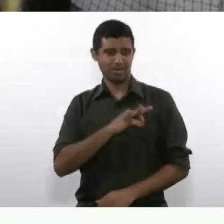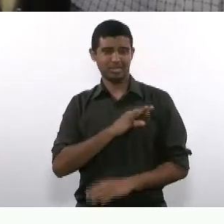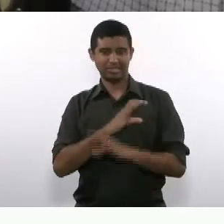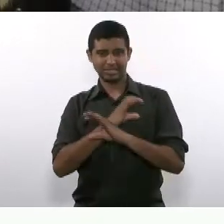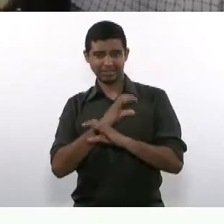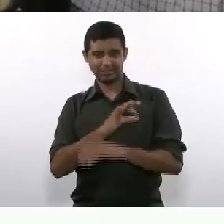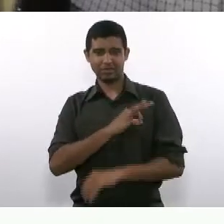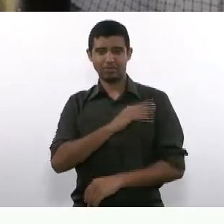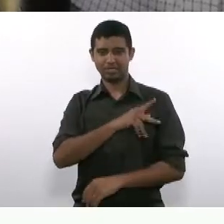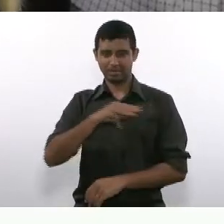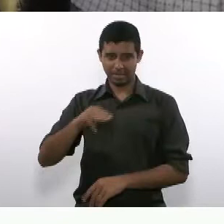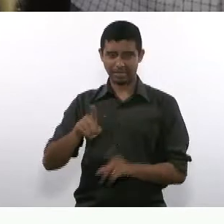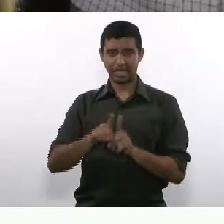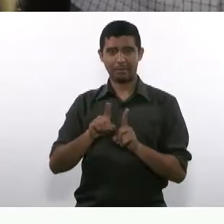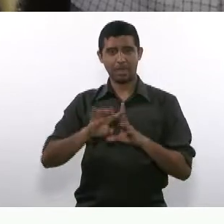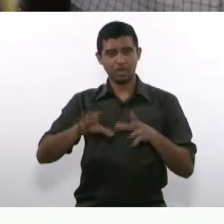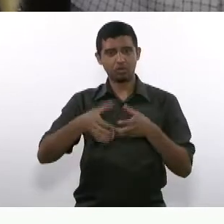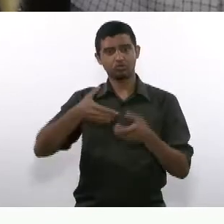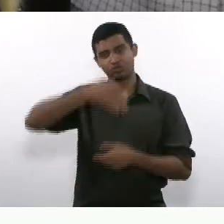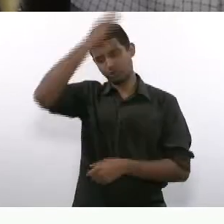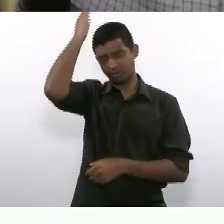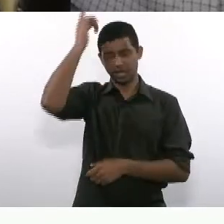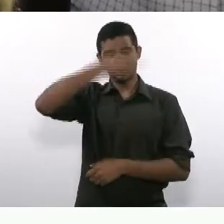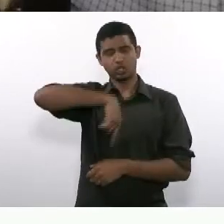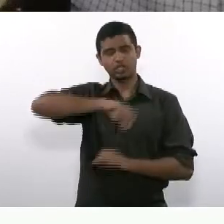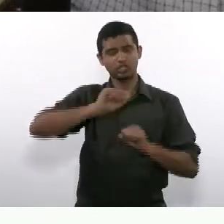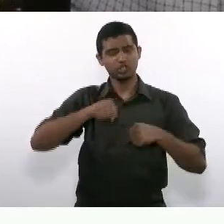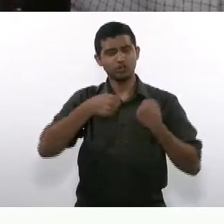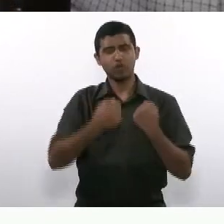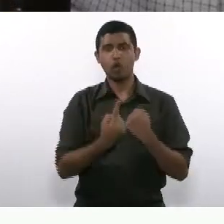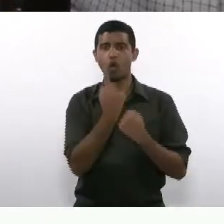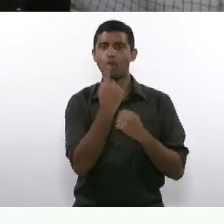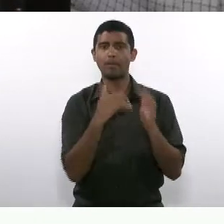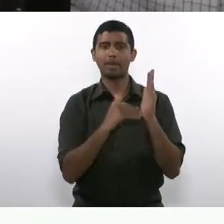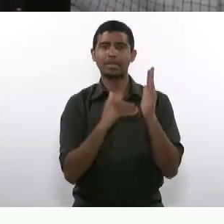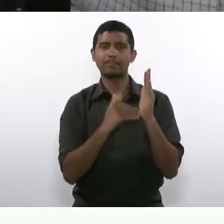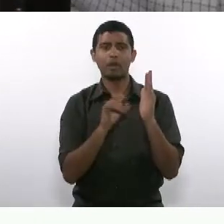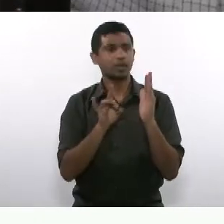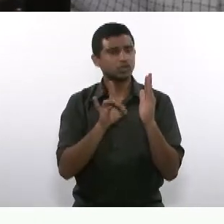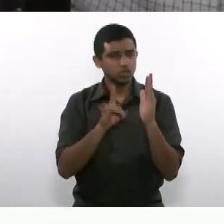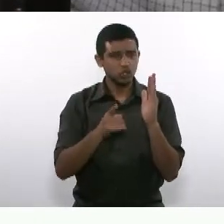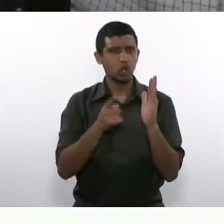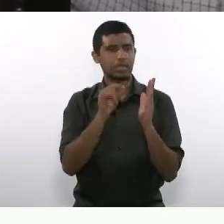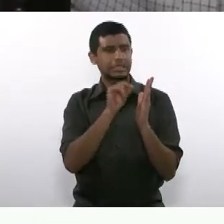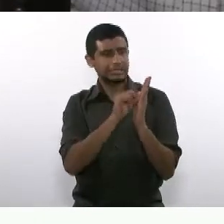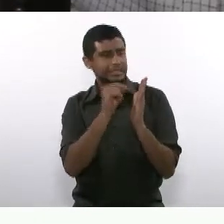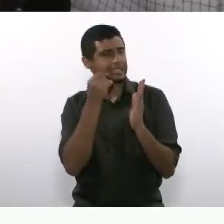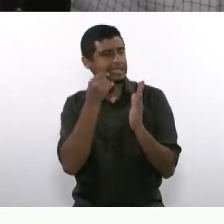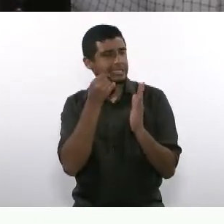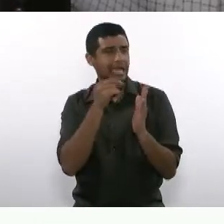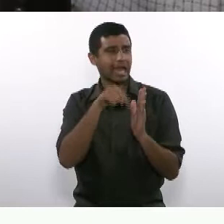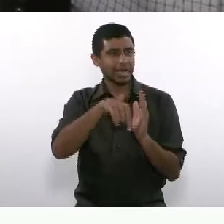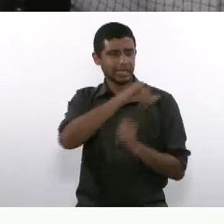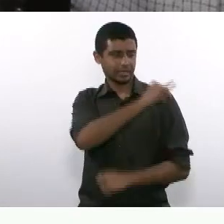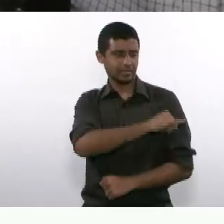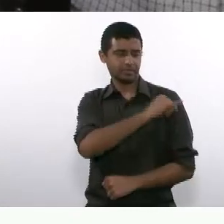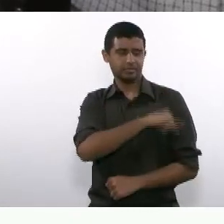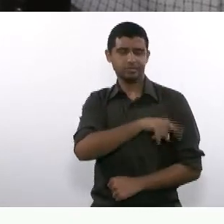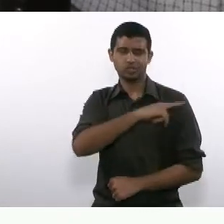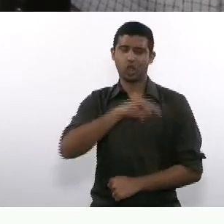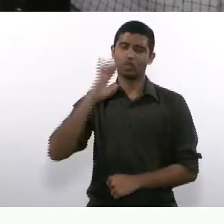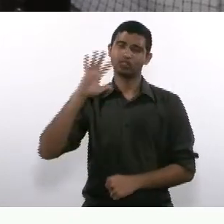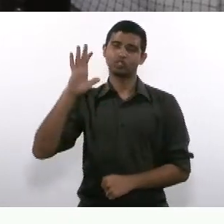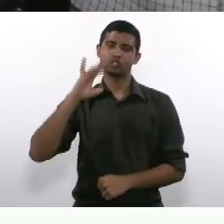uma plataforma única. Inicialmente, a gente quer integrar ela com o Estado, com o município do Rio de Janeiro, e futuramente, é um sonho